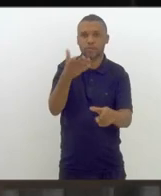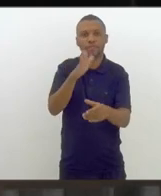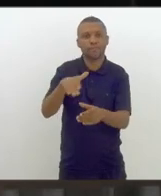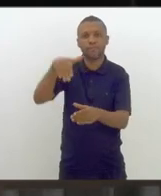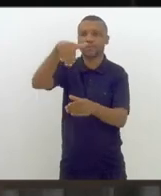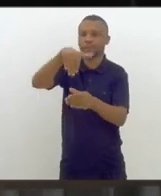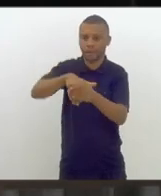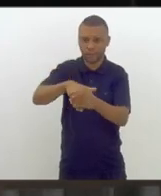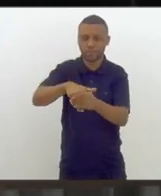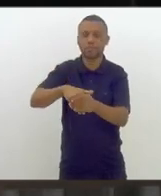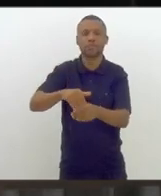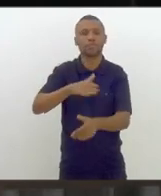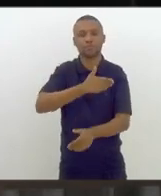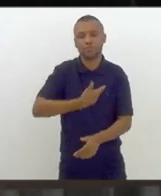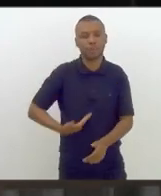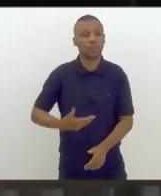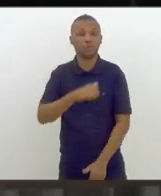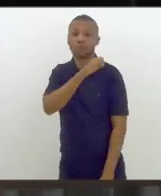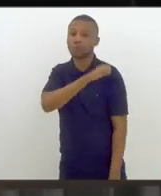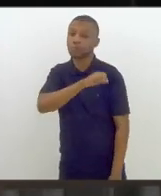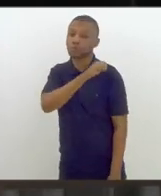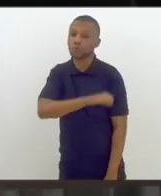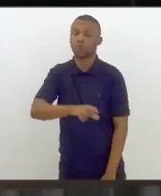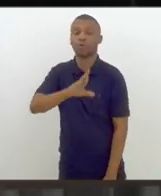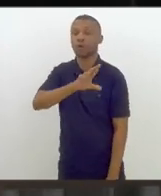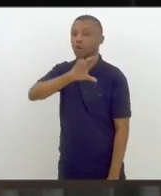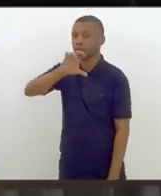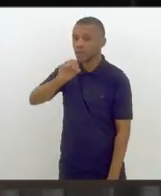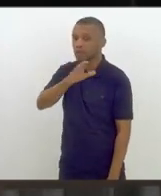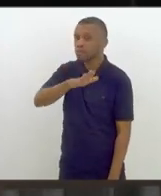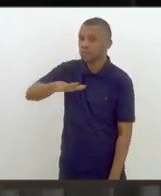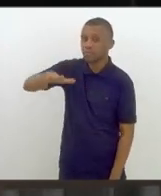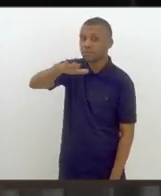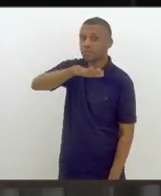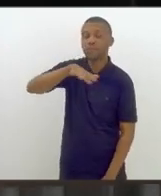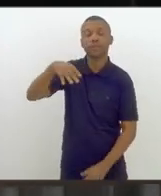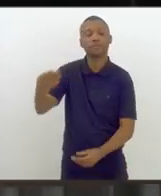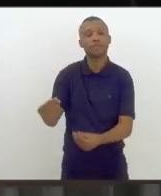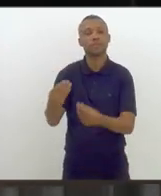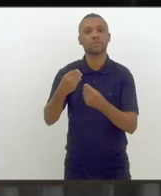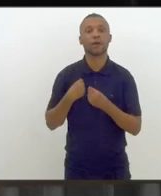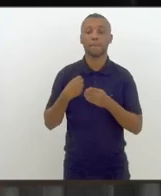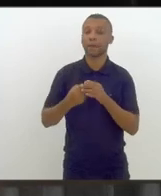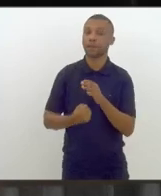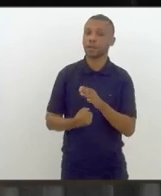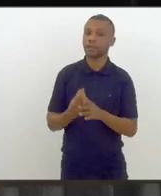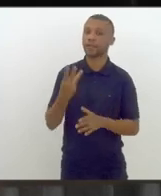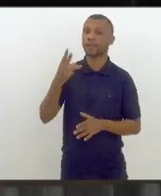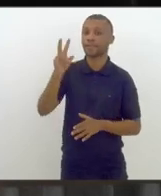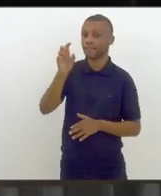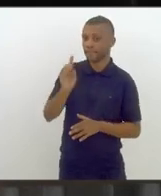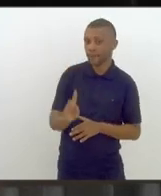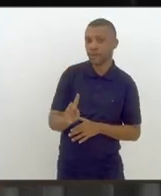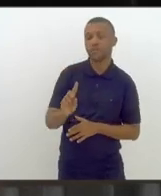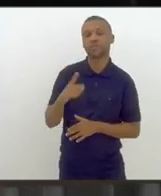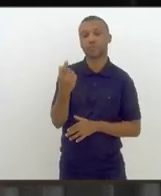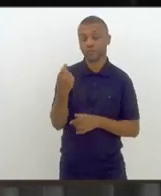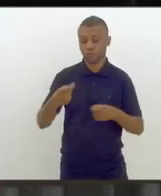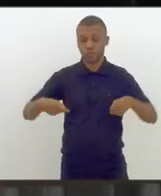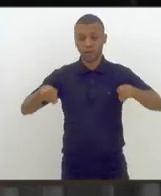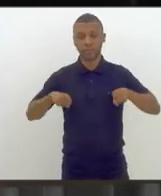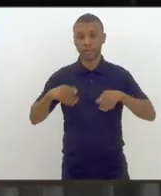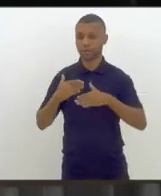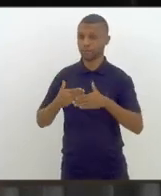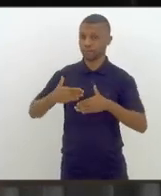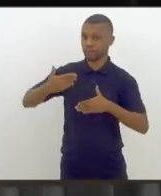do Estado do Rio de Janeiro que me concederam pela terceira vez a renovação do nosso mandato. Hoje pela